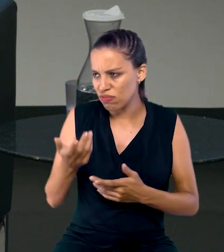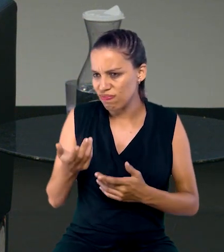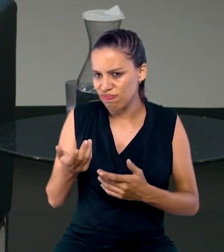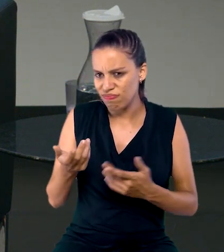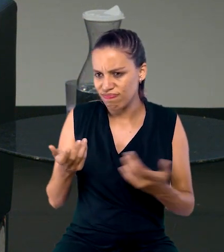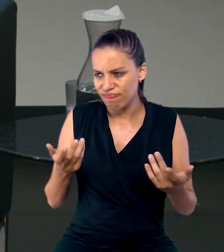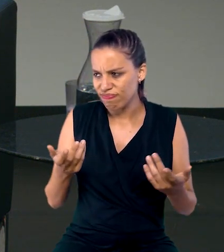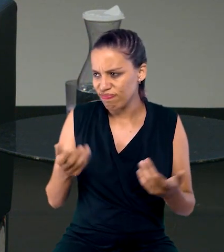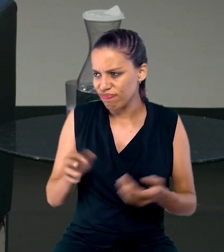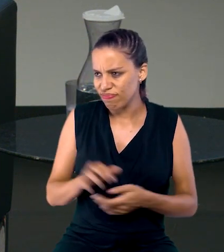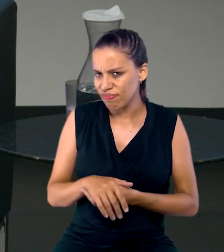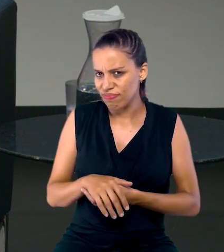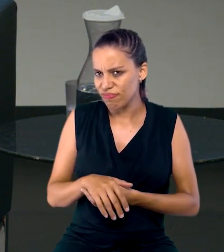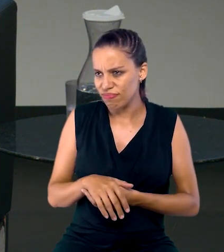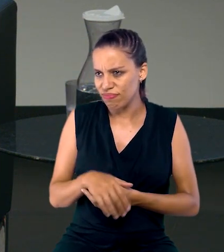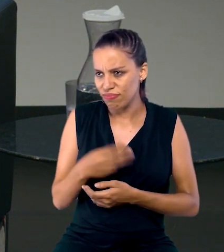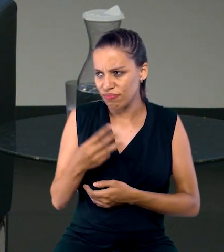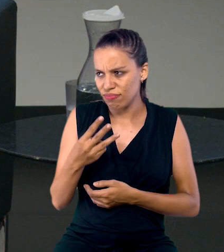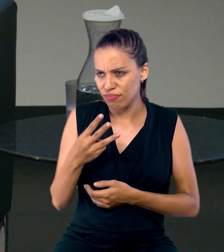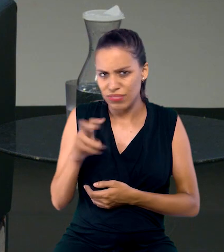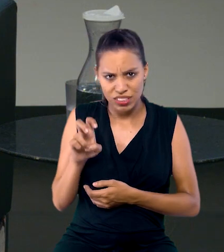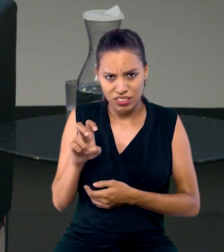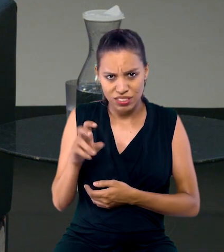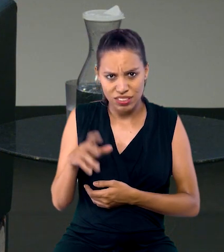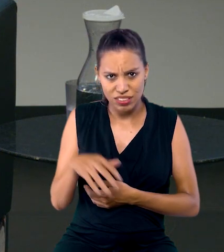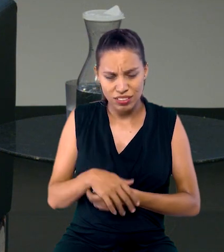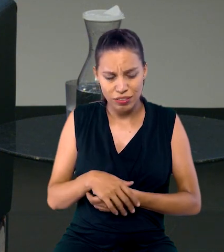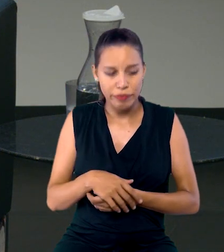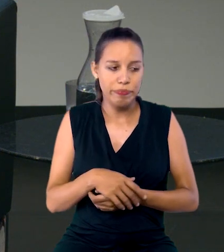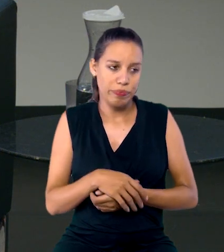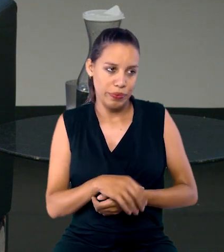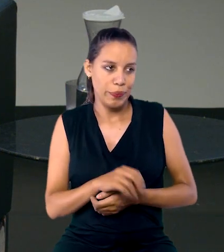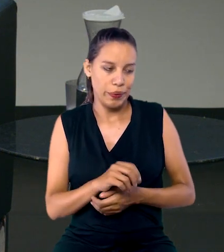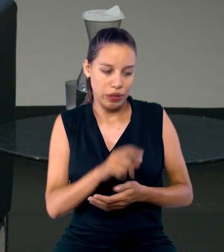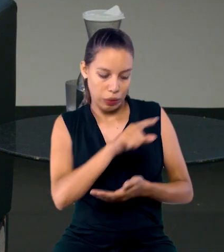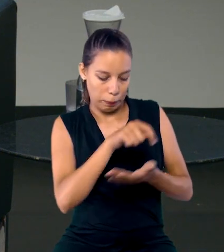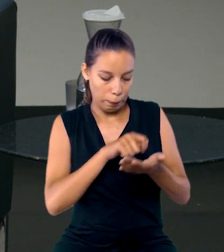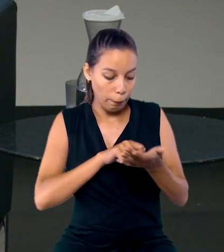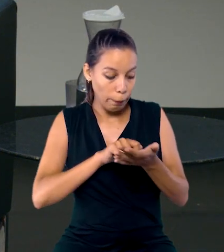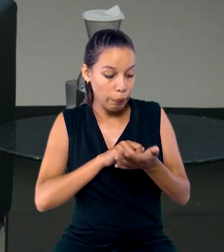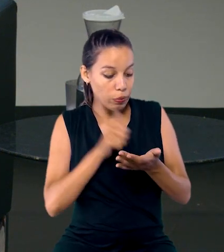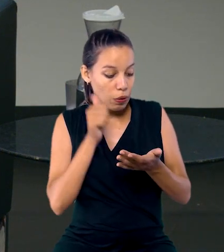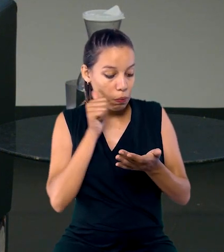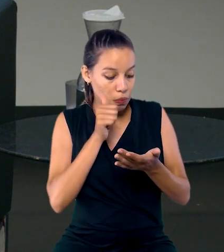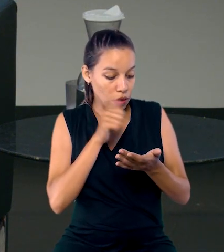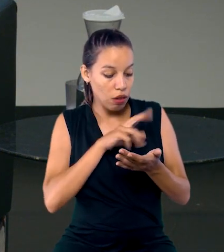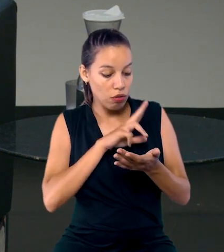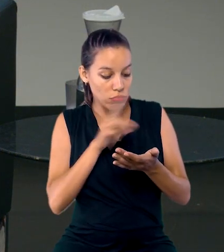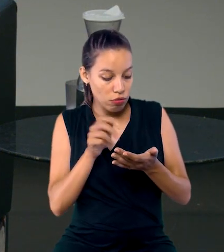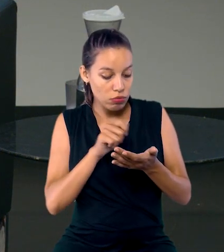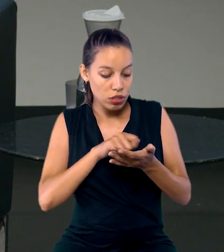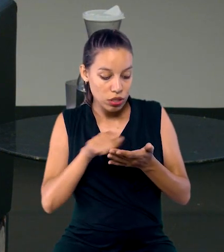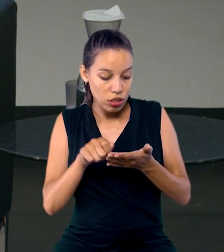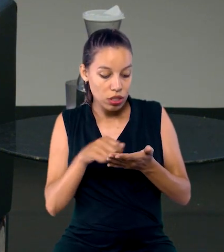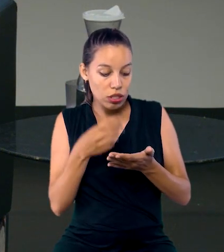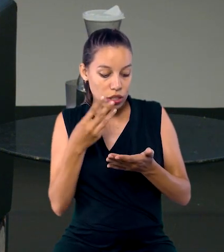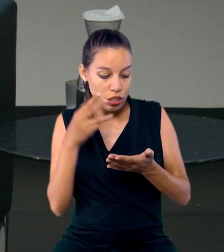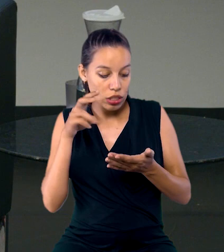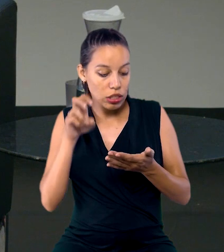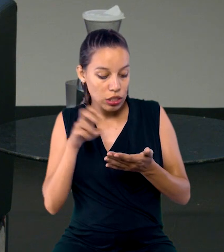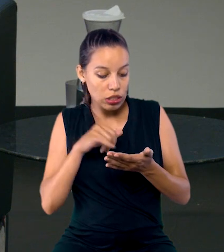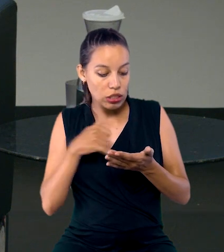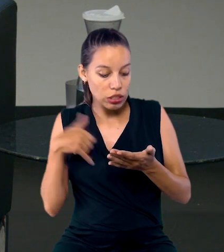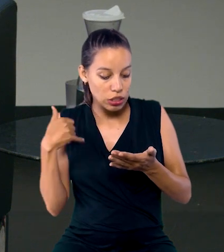tenho 35. E eu botava lá. E aí escrevia a matéria, fulano de tal, dona Raimunda, não sei o quê, 35